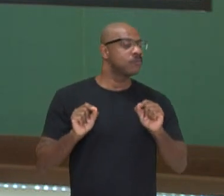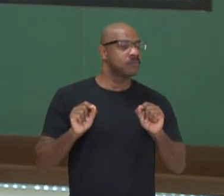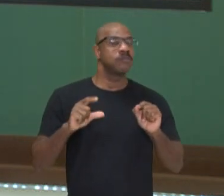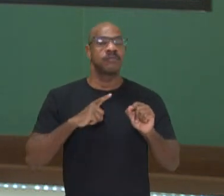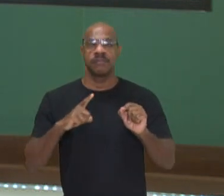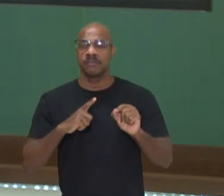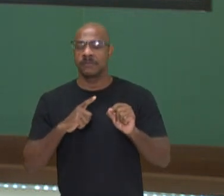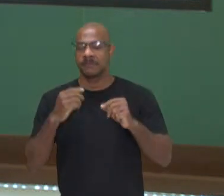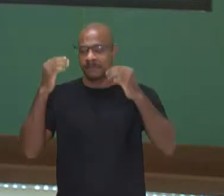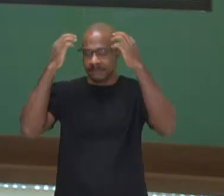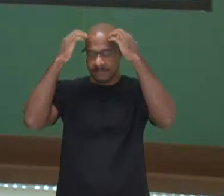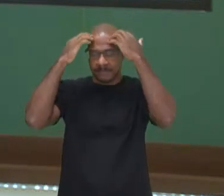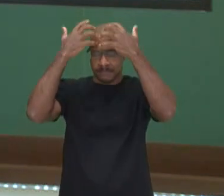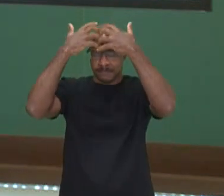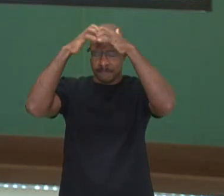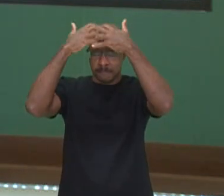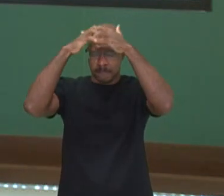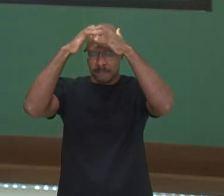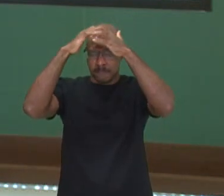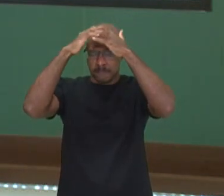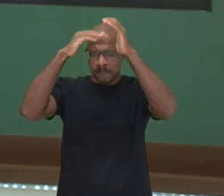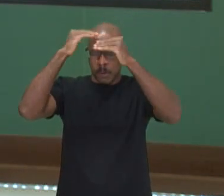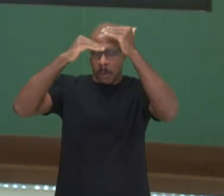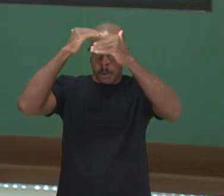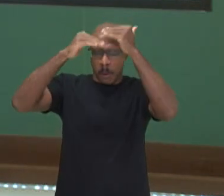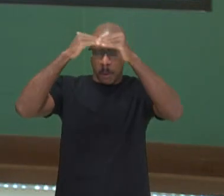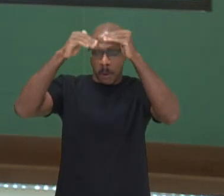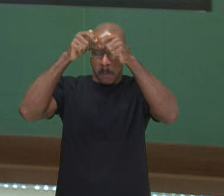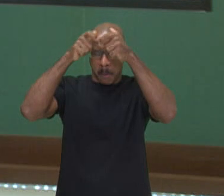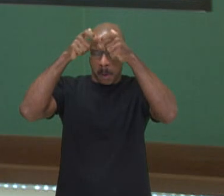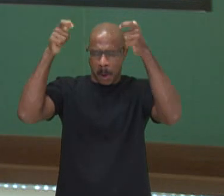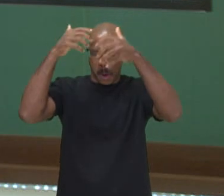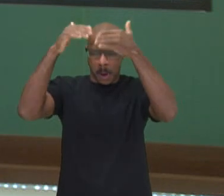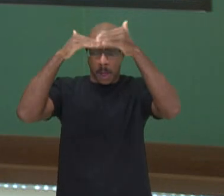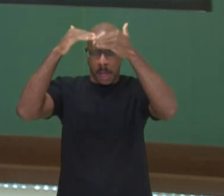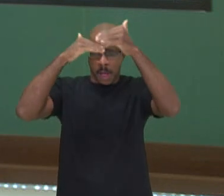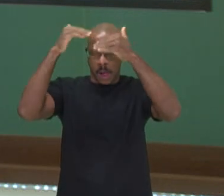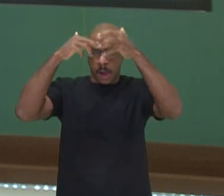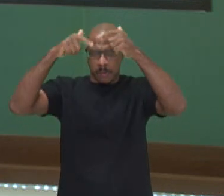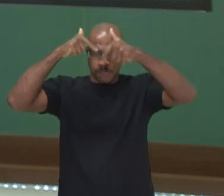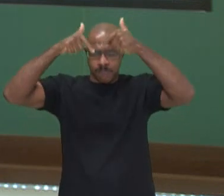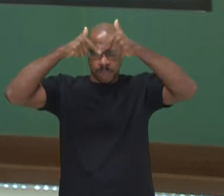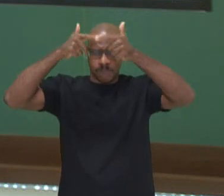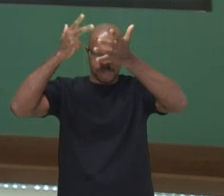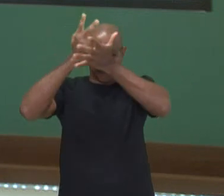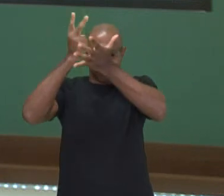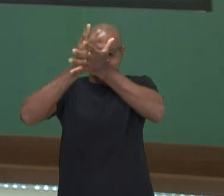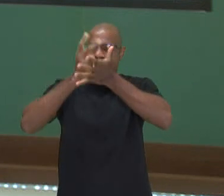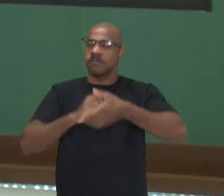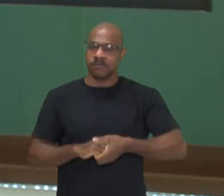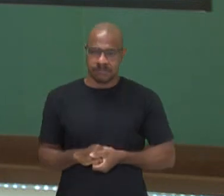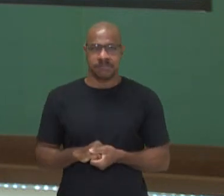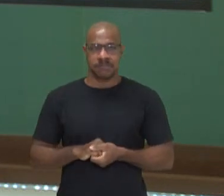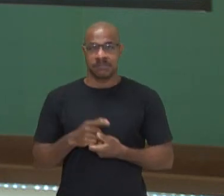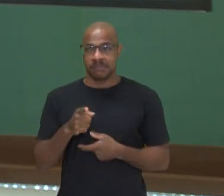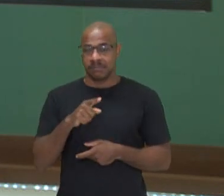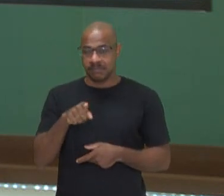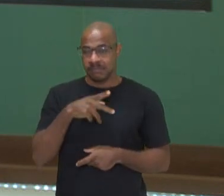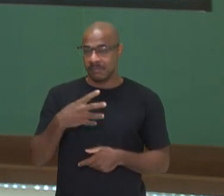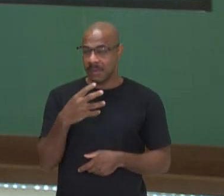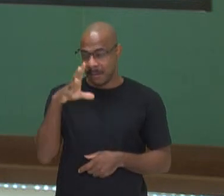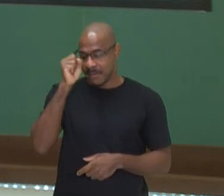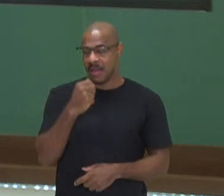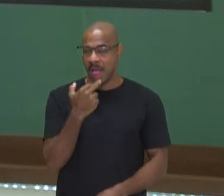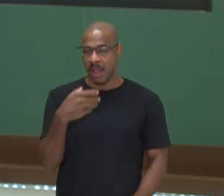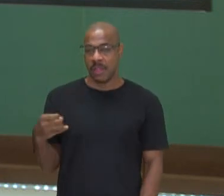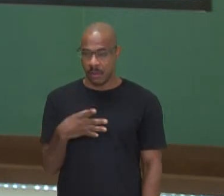o cérebro mais ativo em idades mais avançadas. Alguns estudos indicam que pessoas que aprendem uma nova